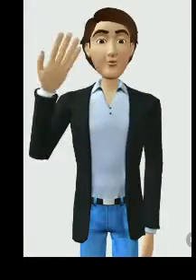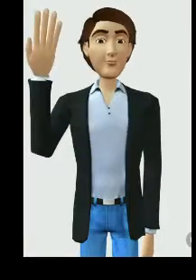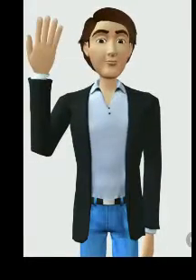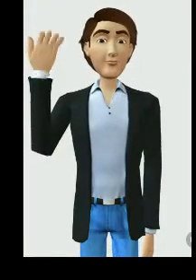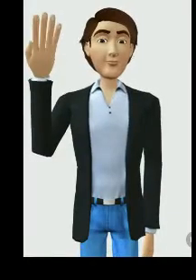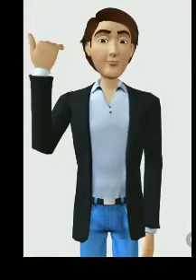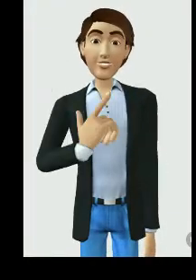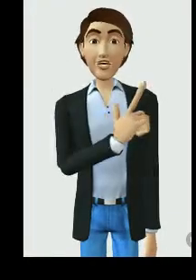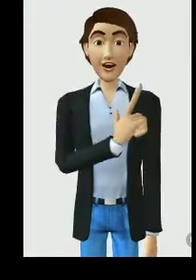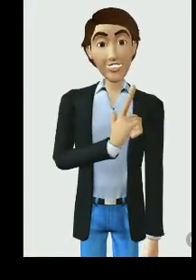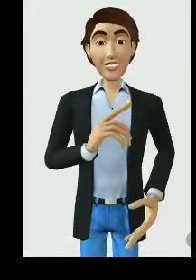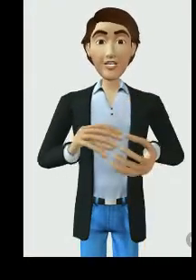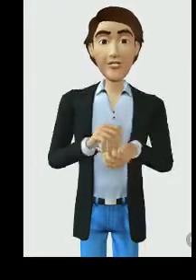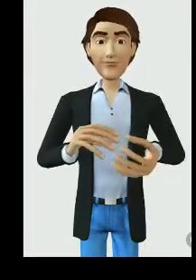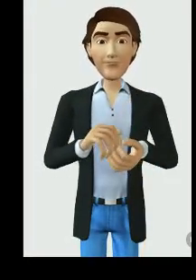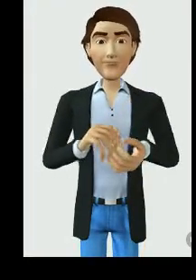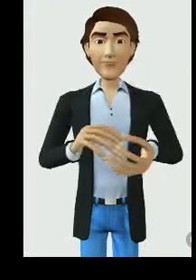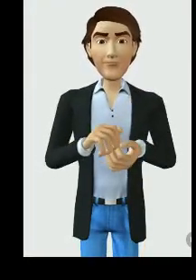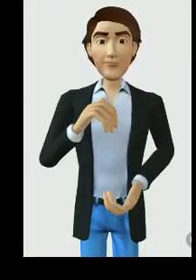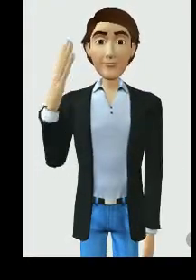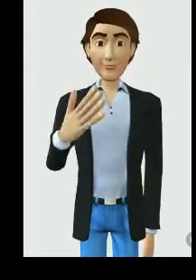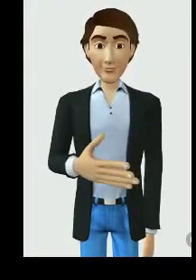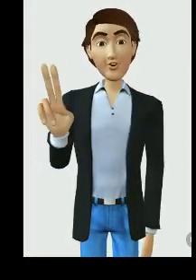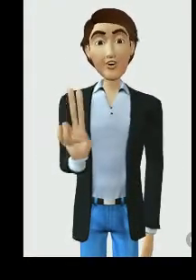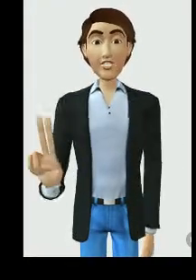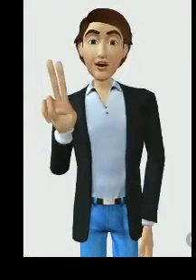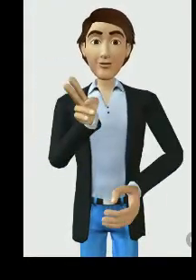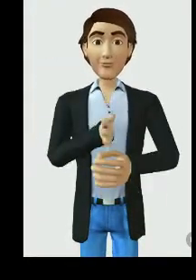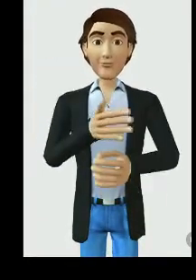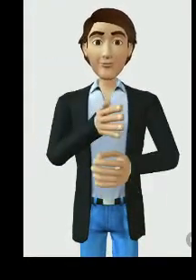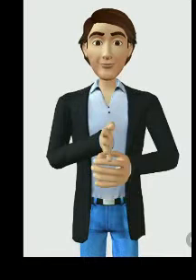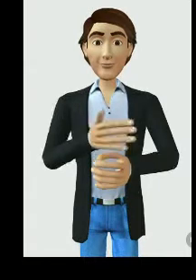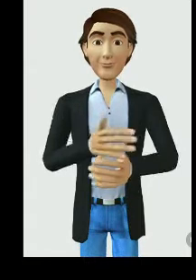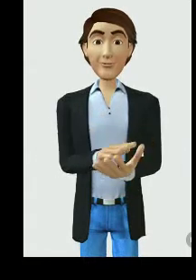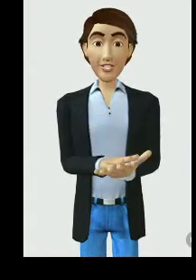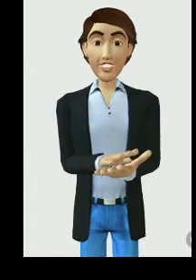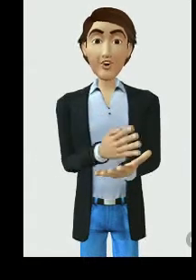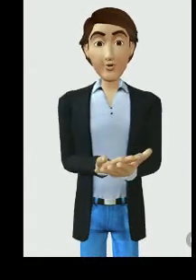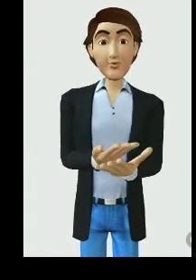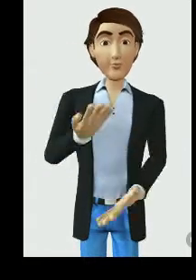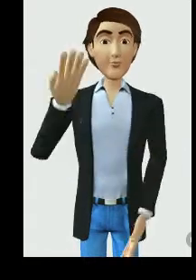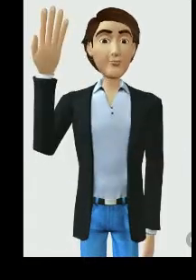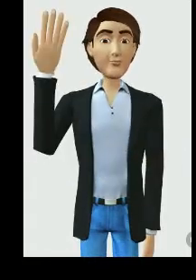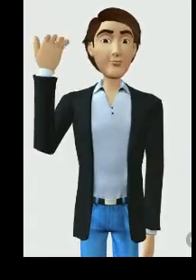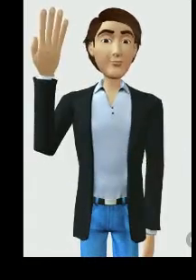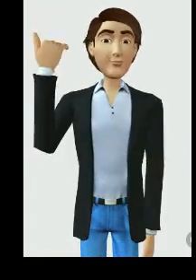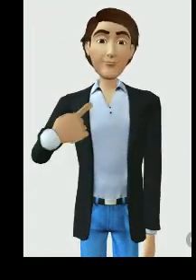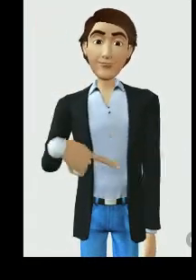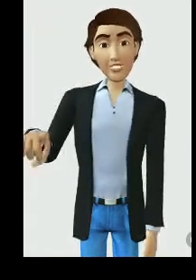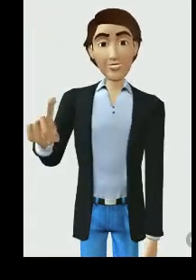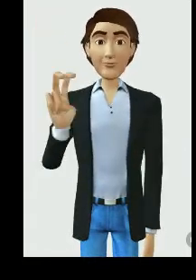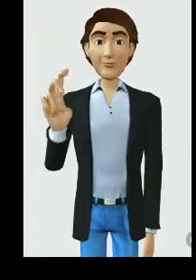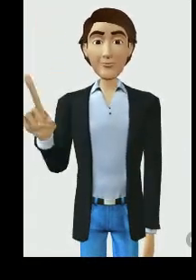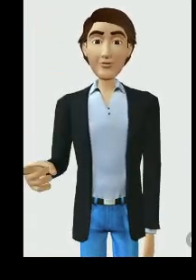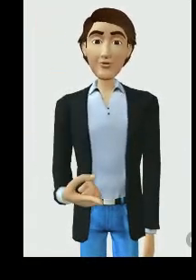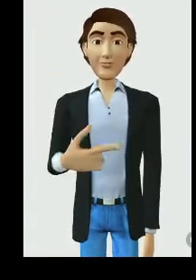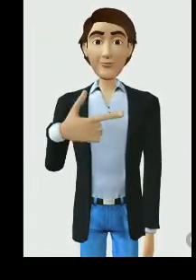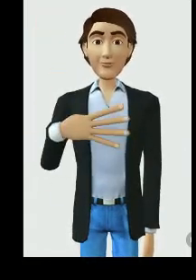Primeiro, tivemos a massa usada de batata frita, que foi de 5,243 gramas.